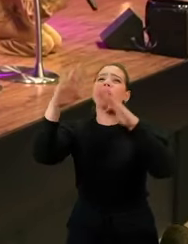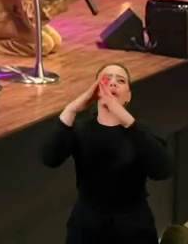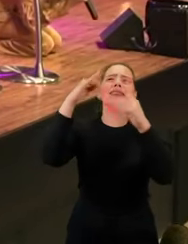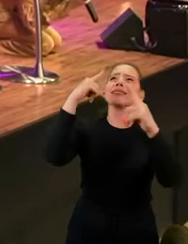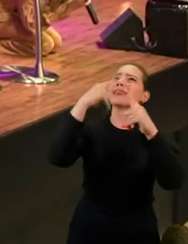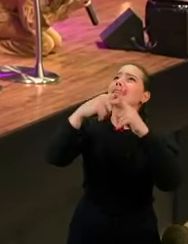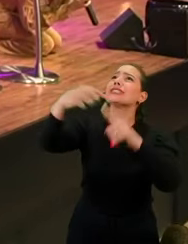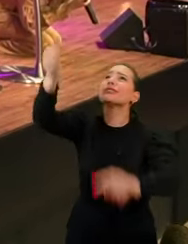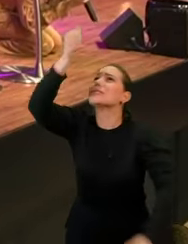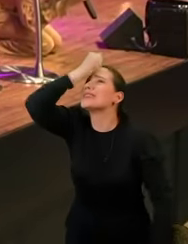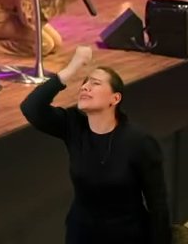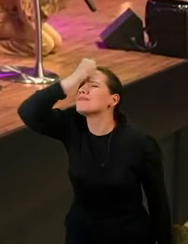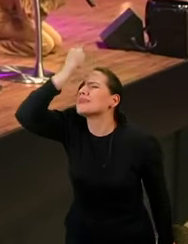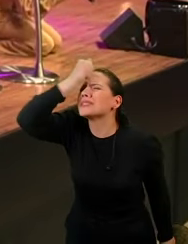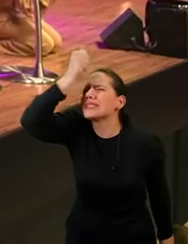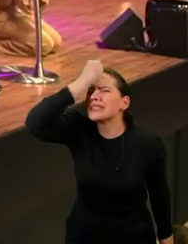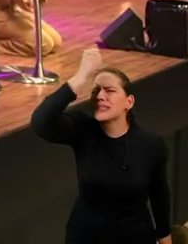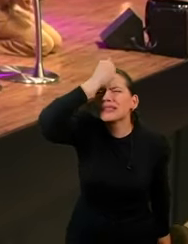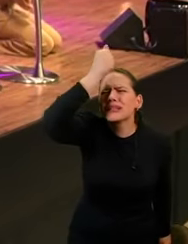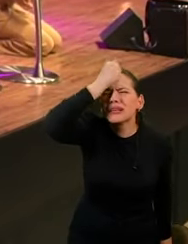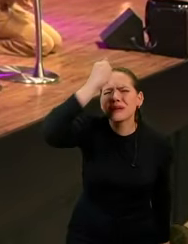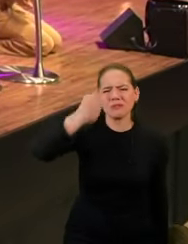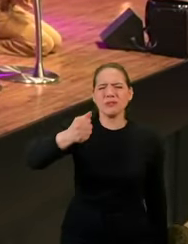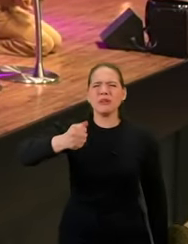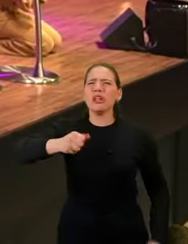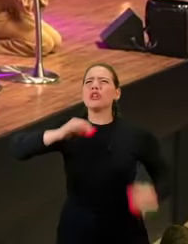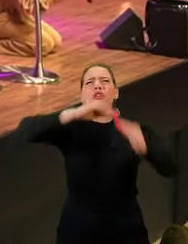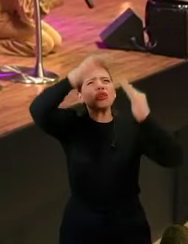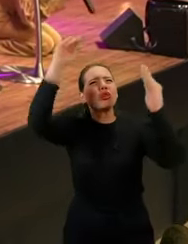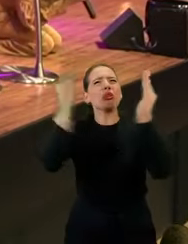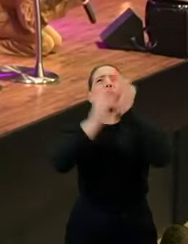Arranca os ídolos da igreja evangélica, Pai.